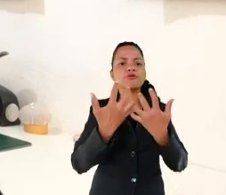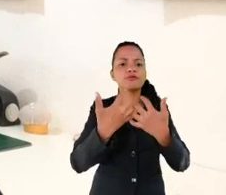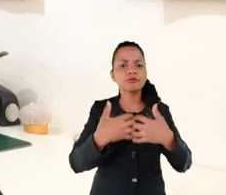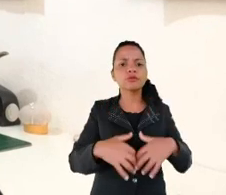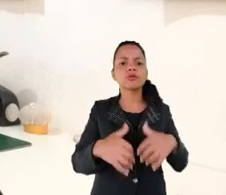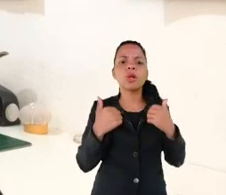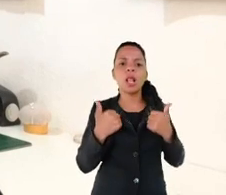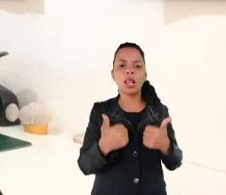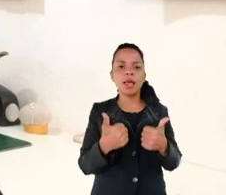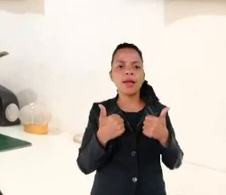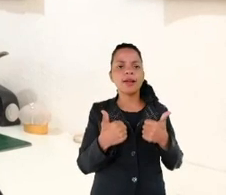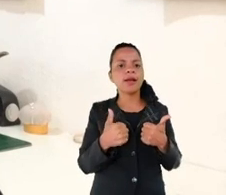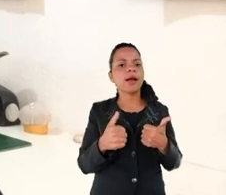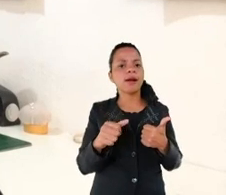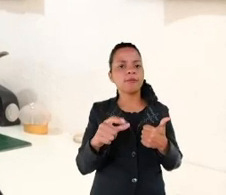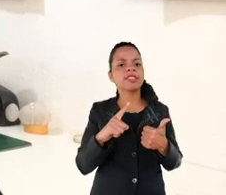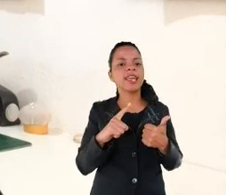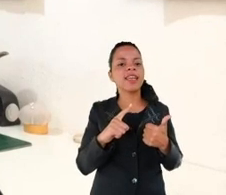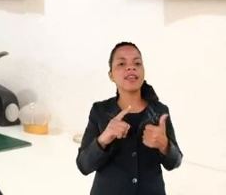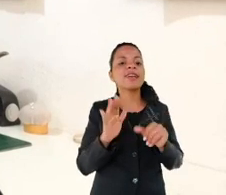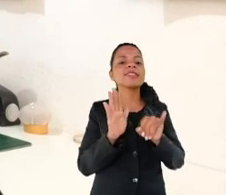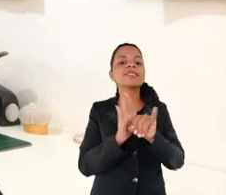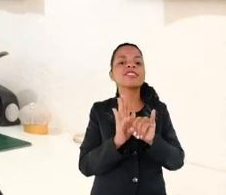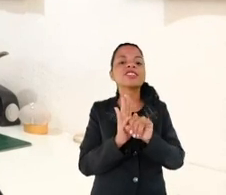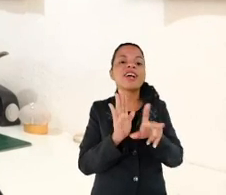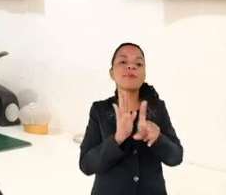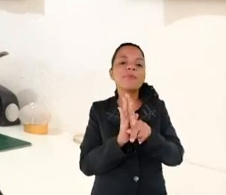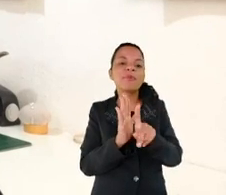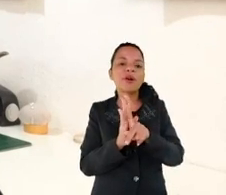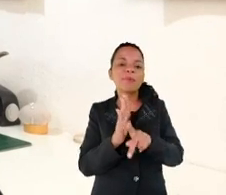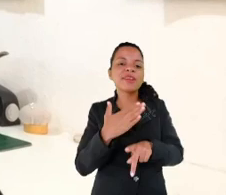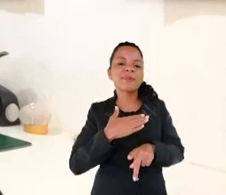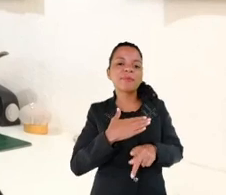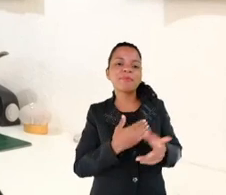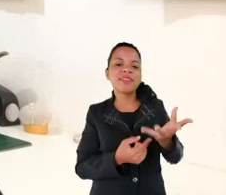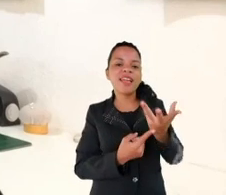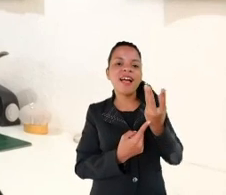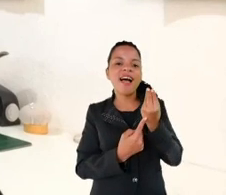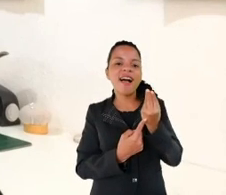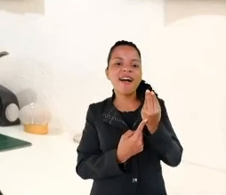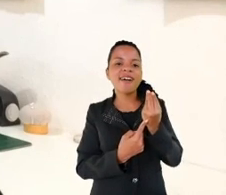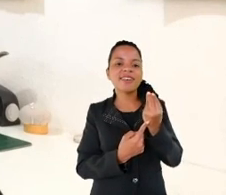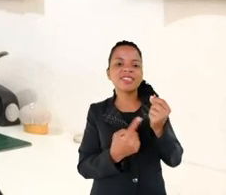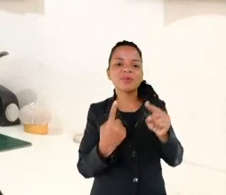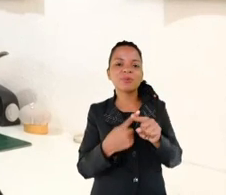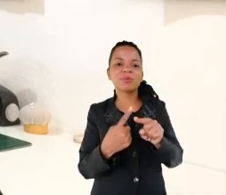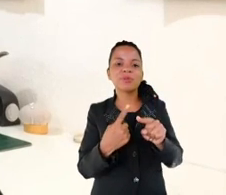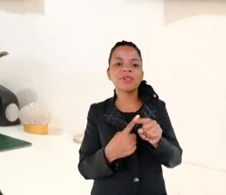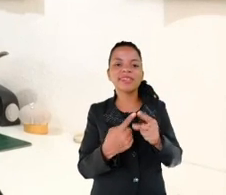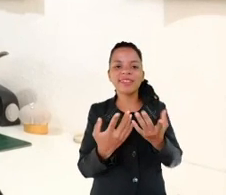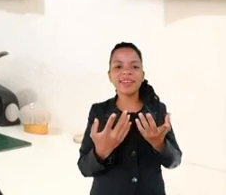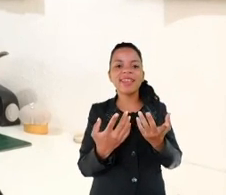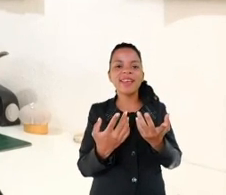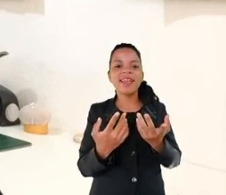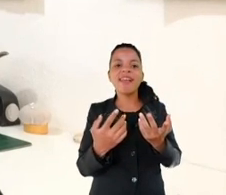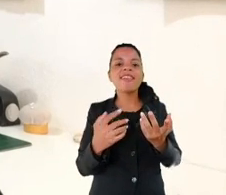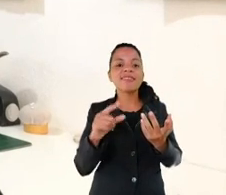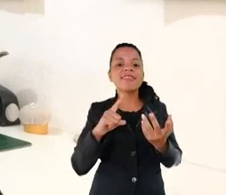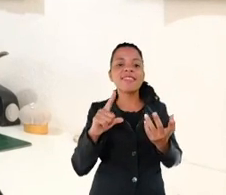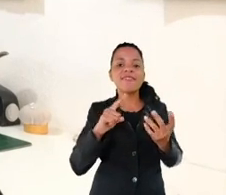que eu fico feliz quando as pessoas olham a minha obra e elas sabem que é minha, porque ela conseguiu chegar nesse ponto,